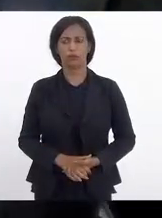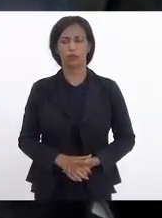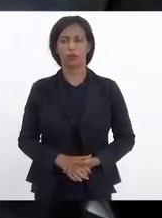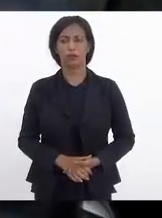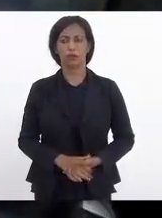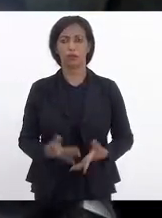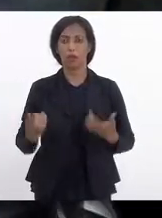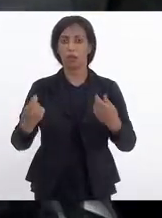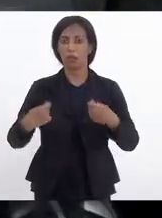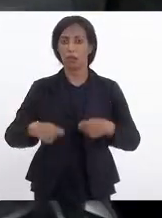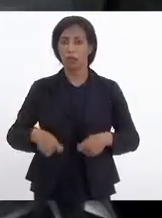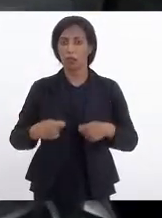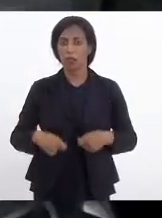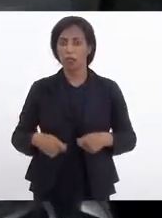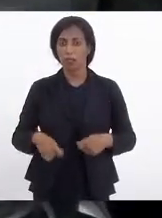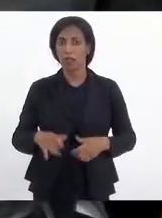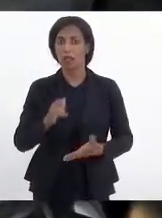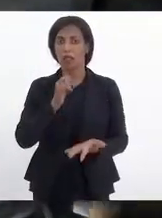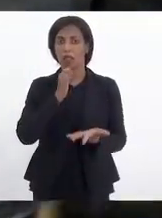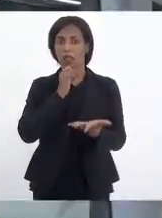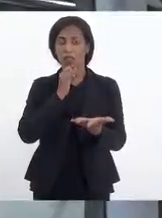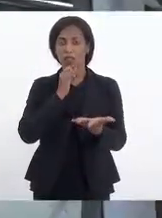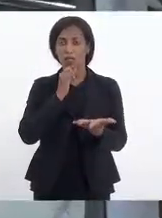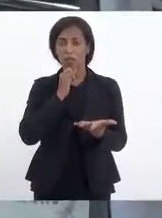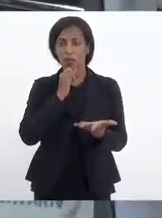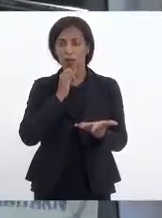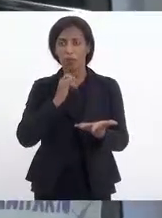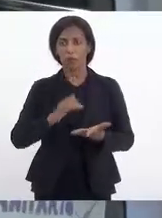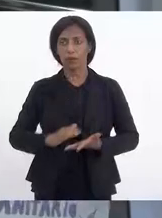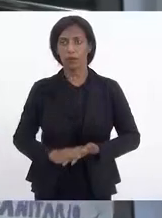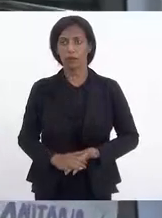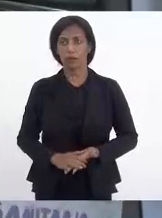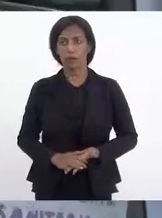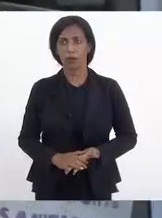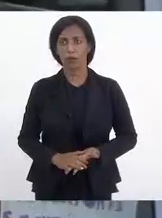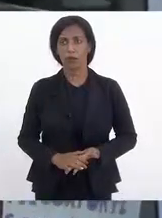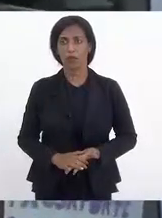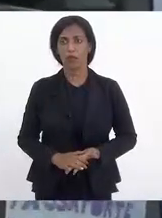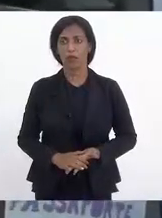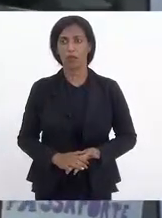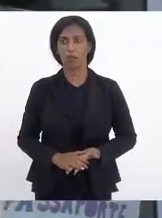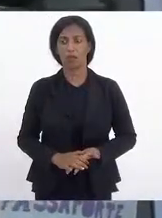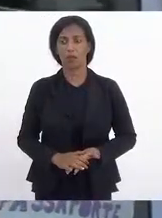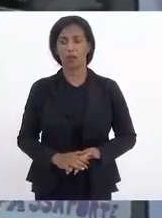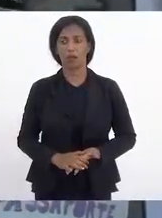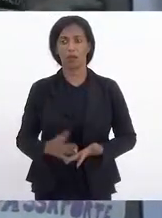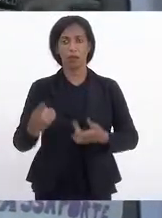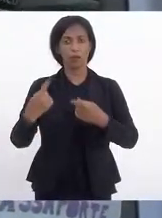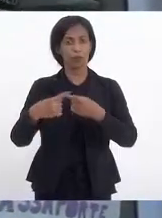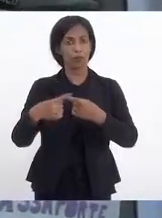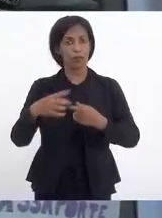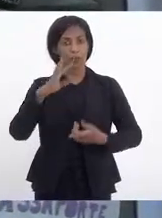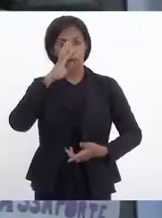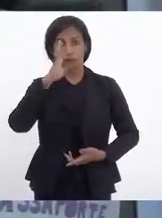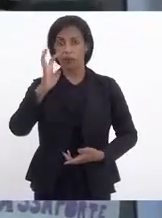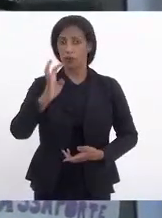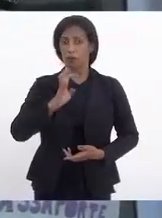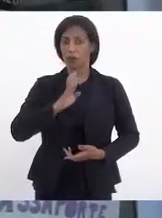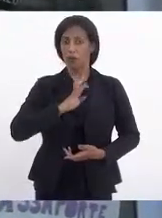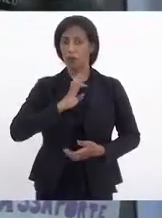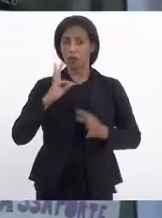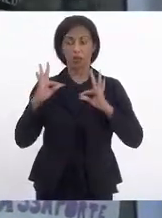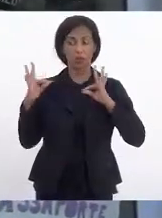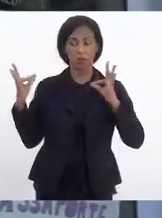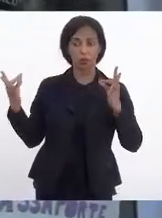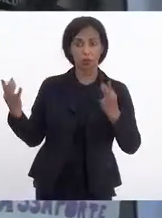não é necessário dá o exemplo porque senão vão nos acusar a todos